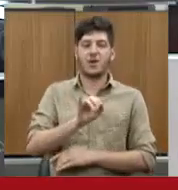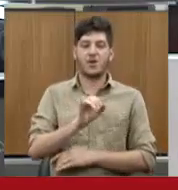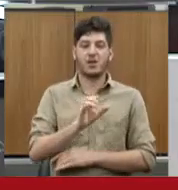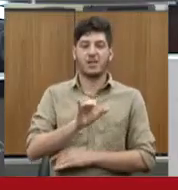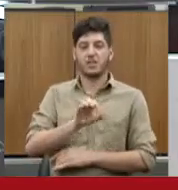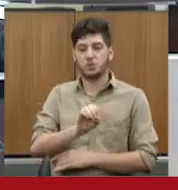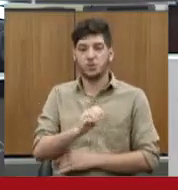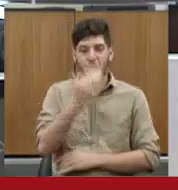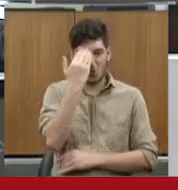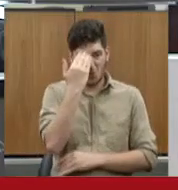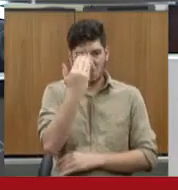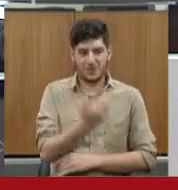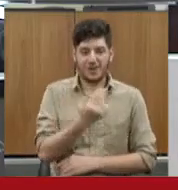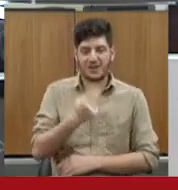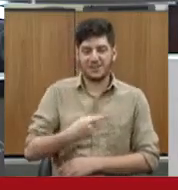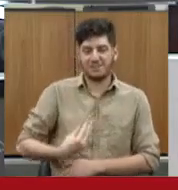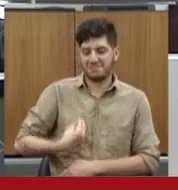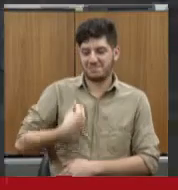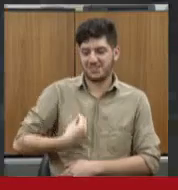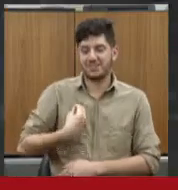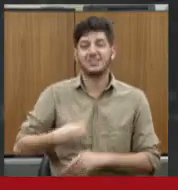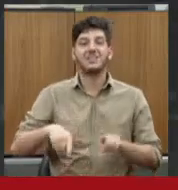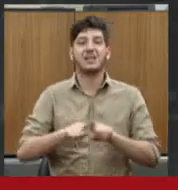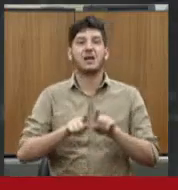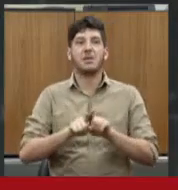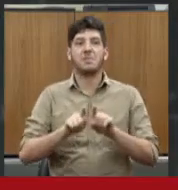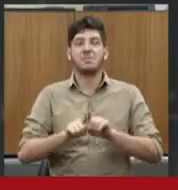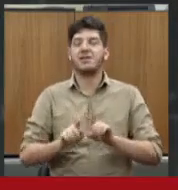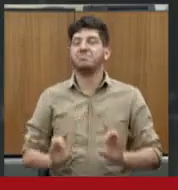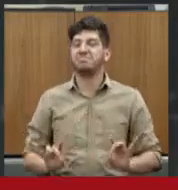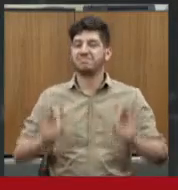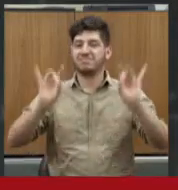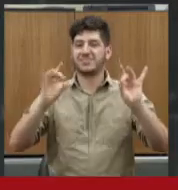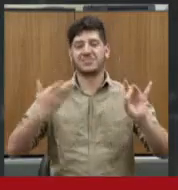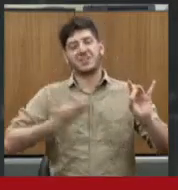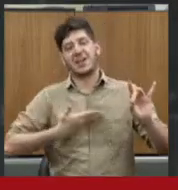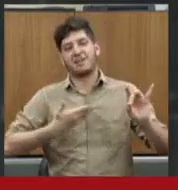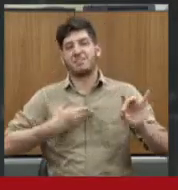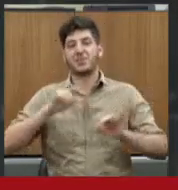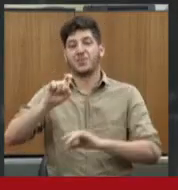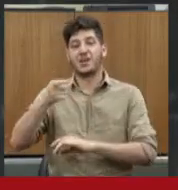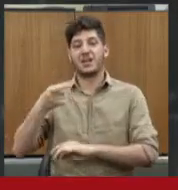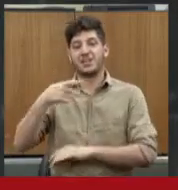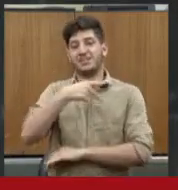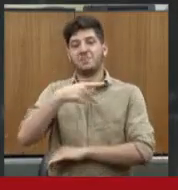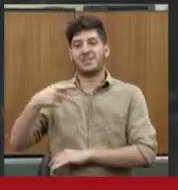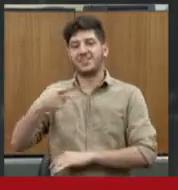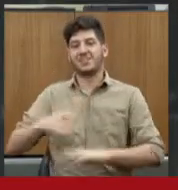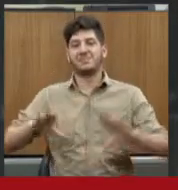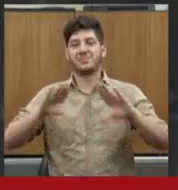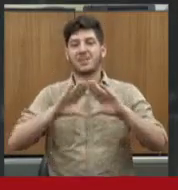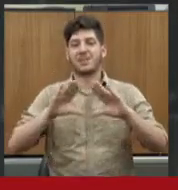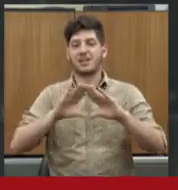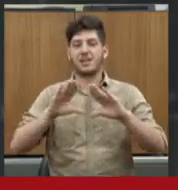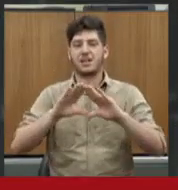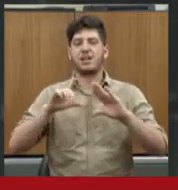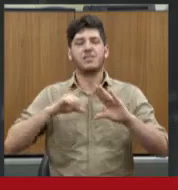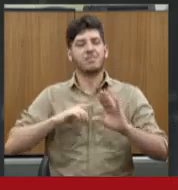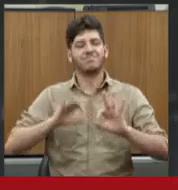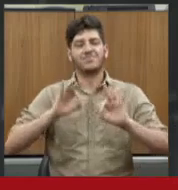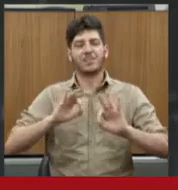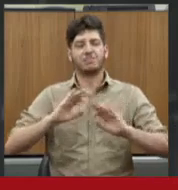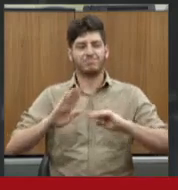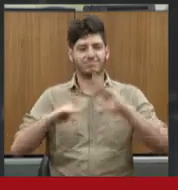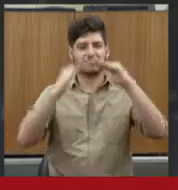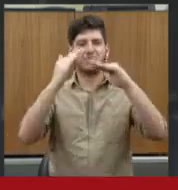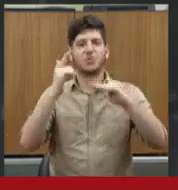evento. Comentar de forma muito especial, grandes amigos, ex-presidentes dessa casa, que nos ensinaram muito aqui nessa